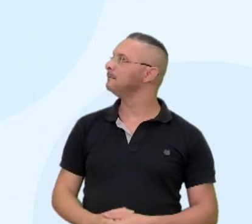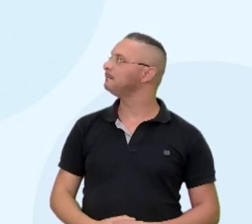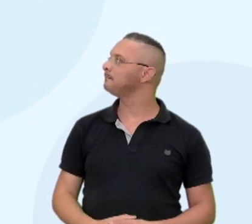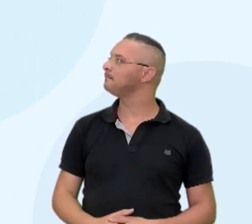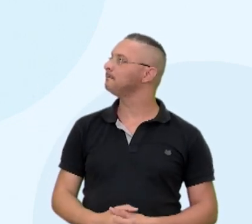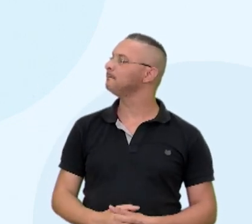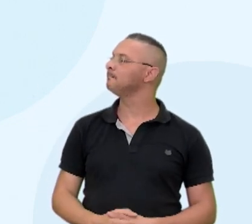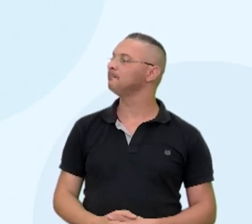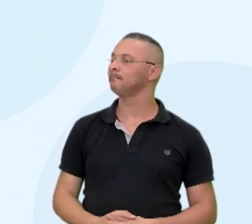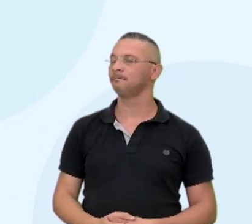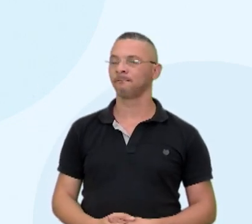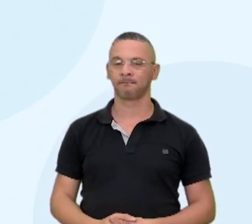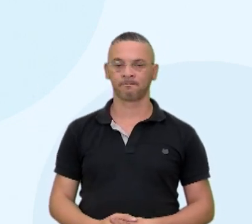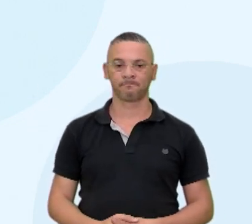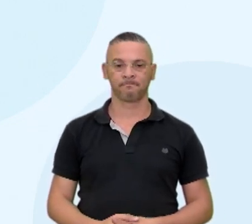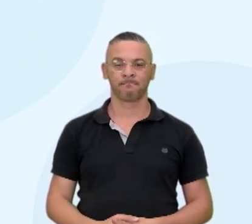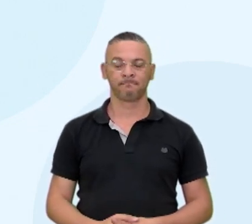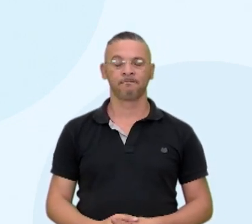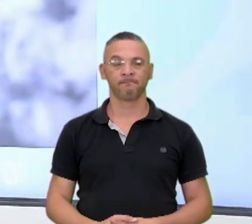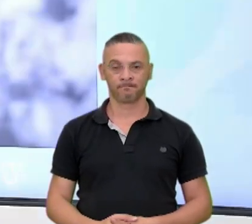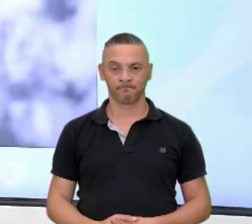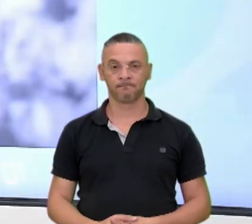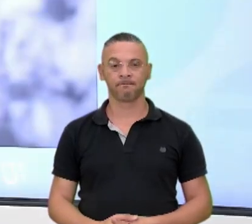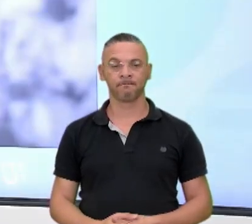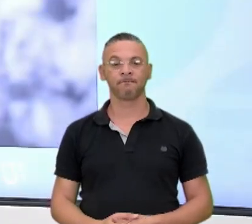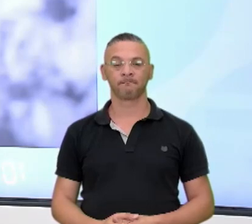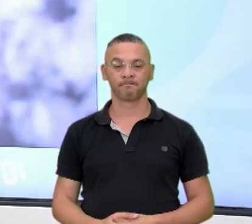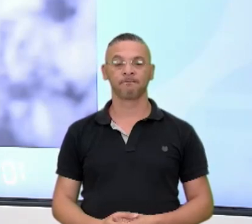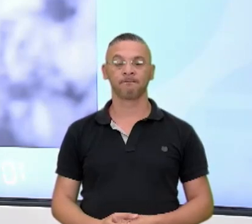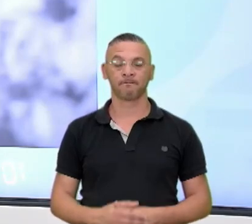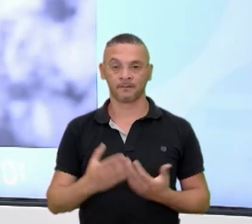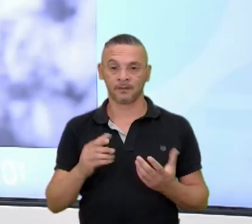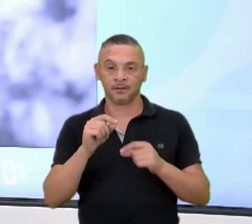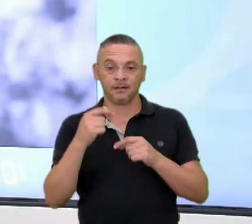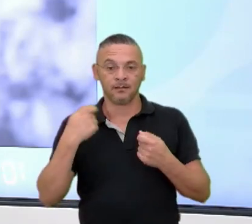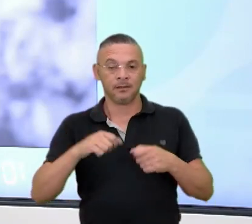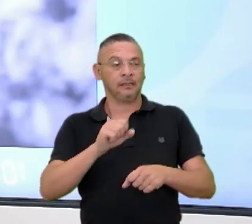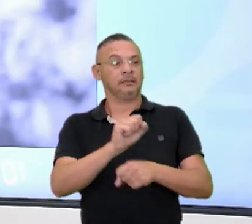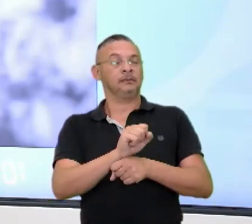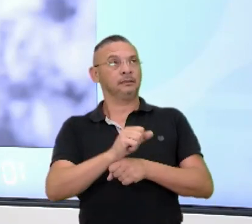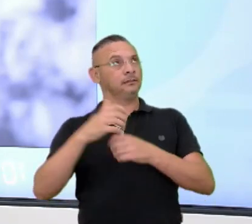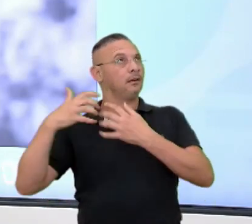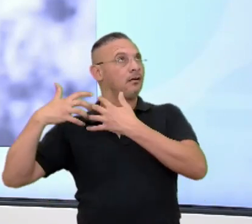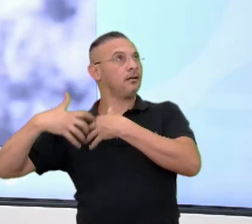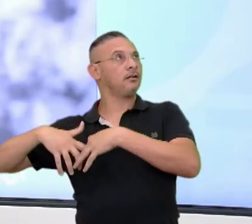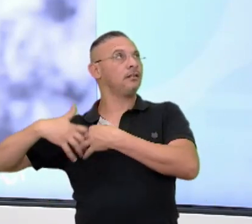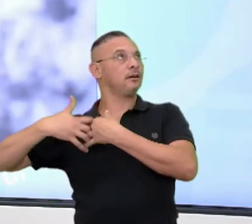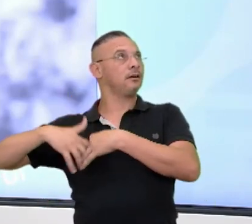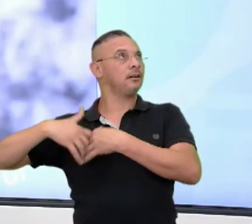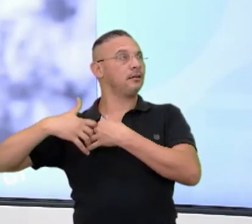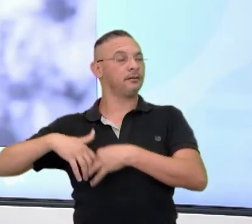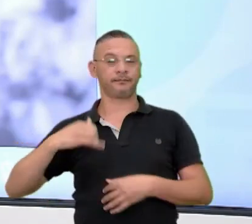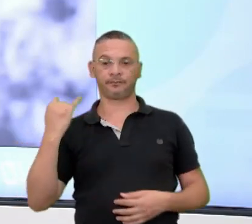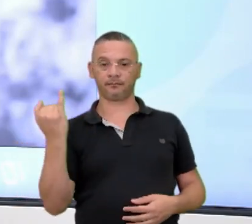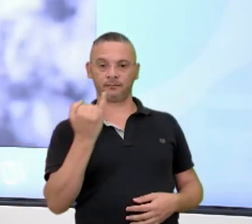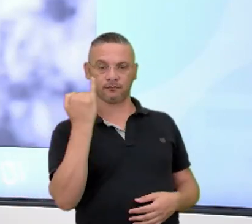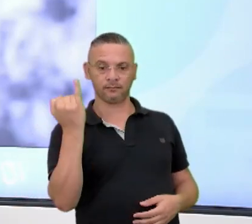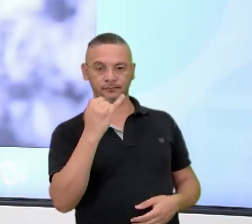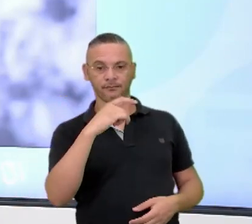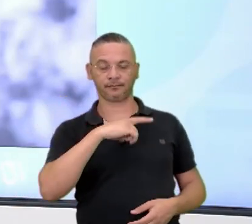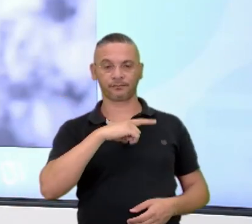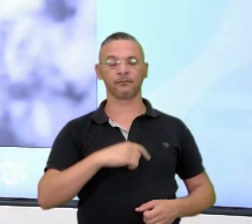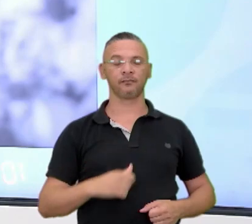onde vocês colocassem palavras novas que fossem aprendendo. Tal. Eu retomei isso em algum outro momento, quando eu falei das notícias internacionais, como lê-las.